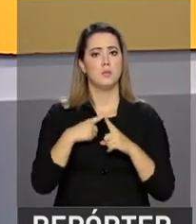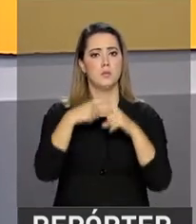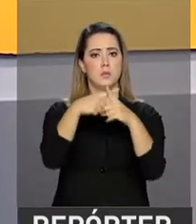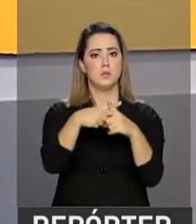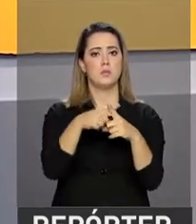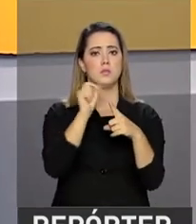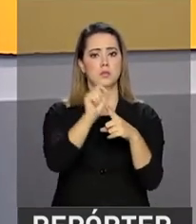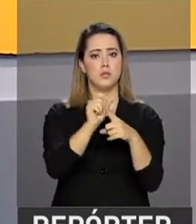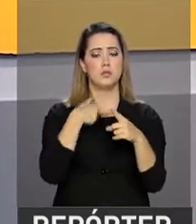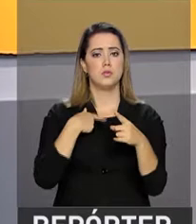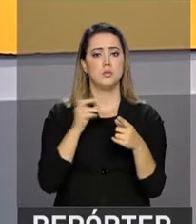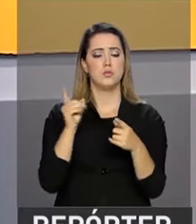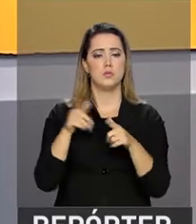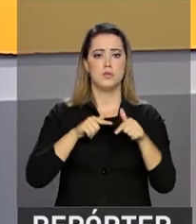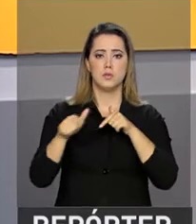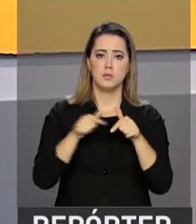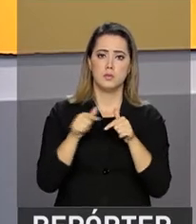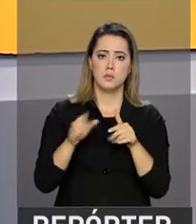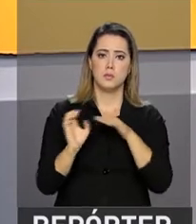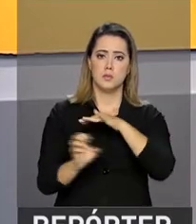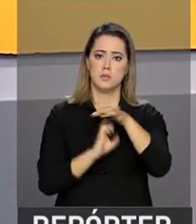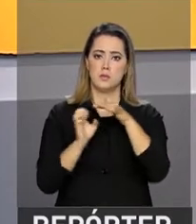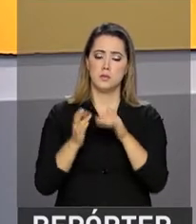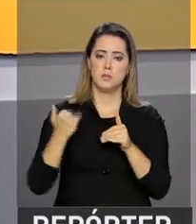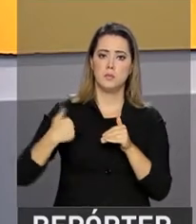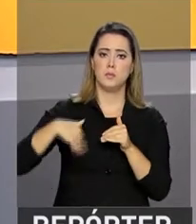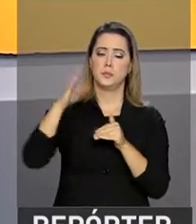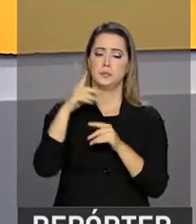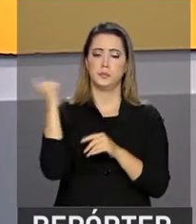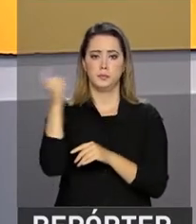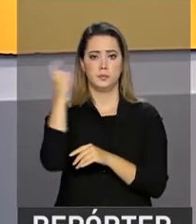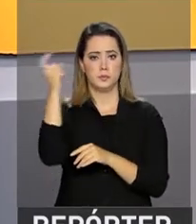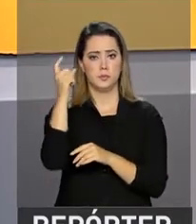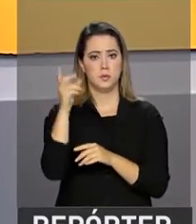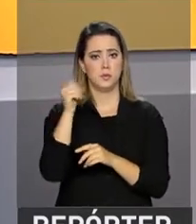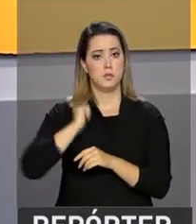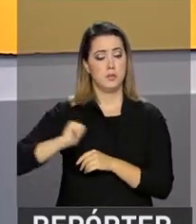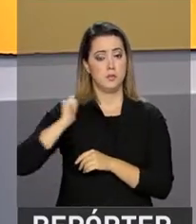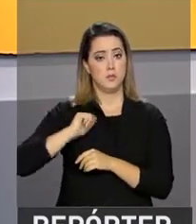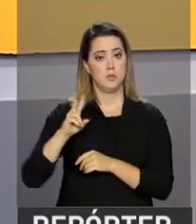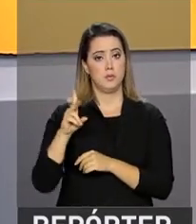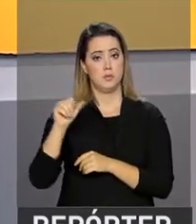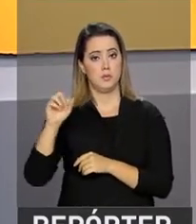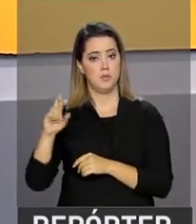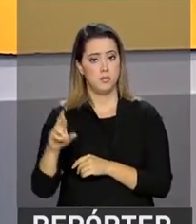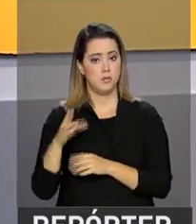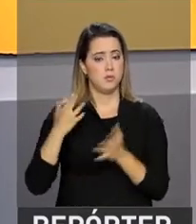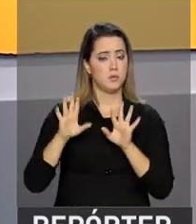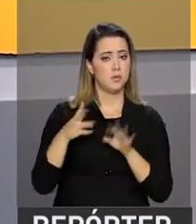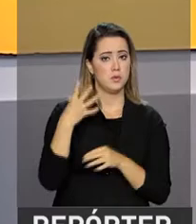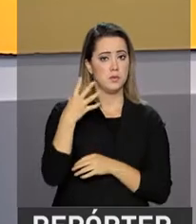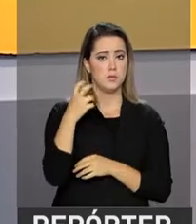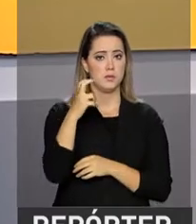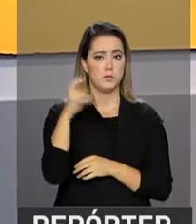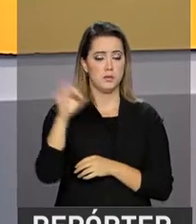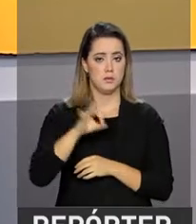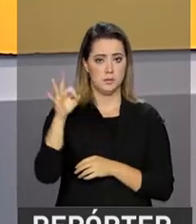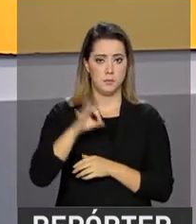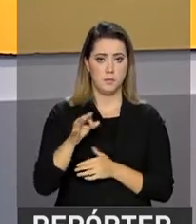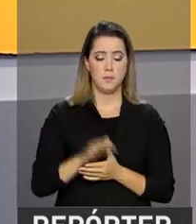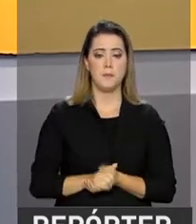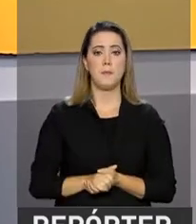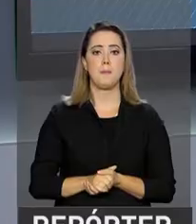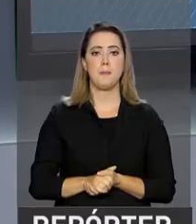positiva. As ações da empresa estão entre as maiores altas do dia na Bolsa de Valores, com ganho em torno de